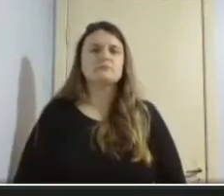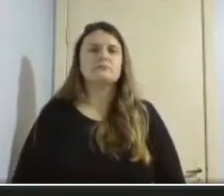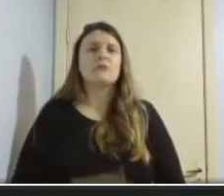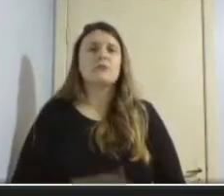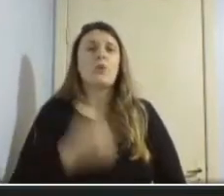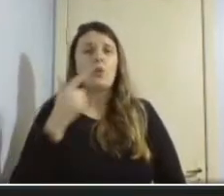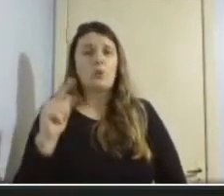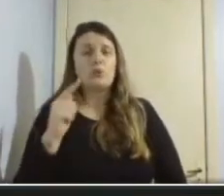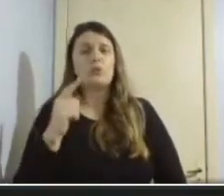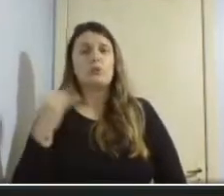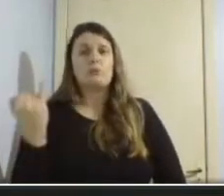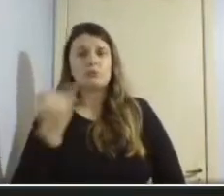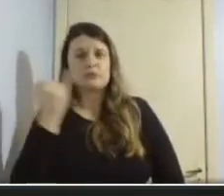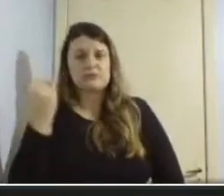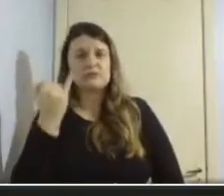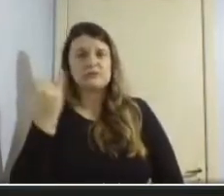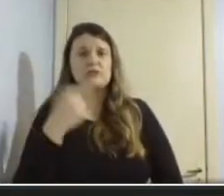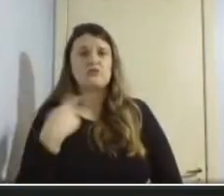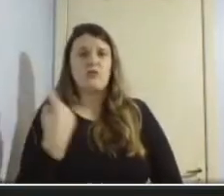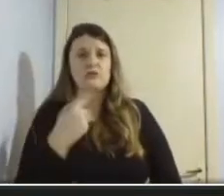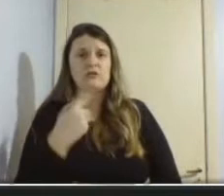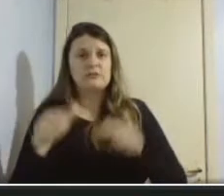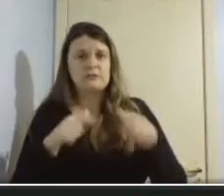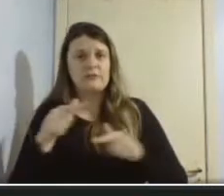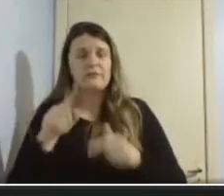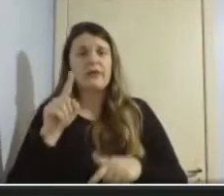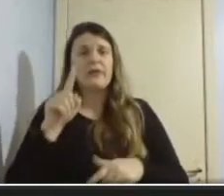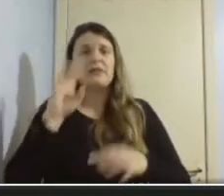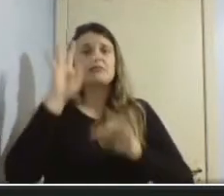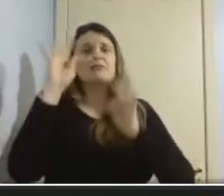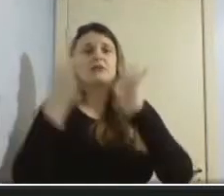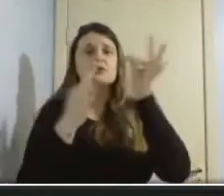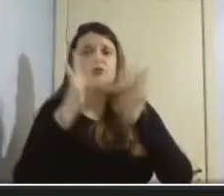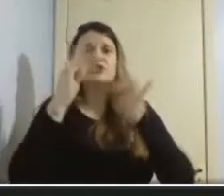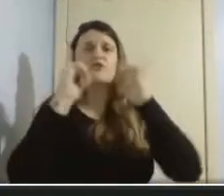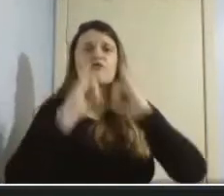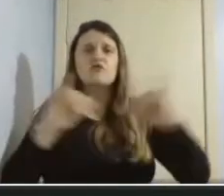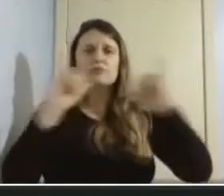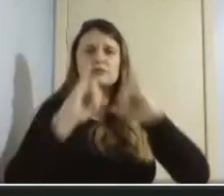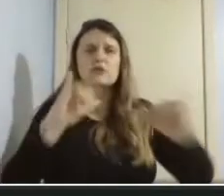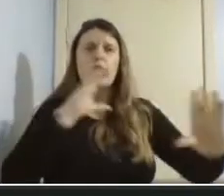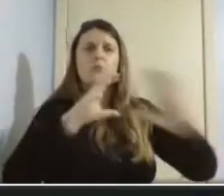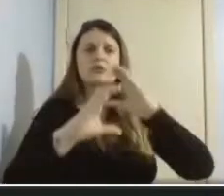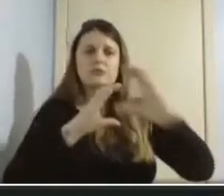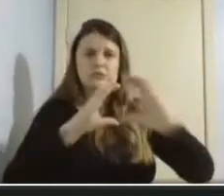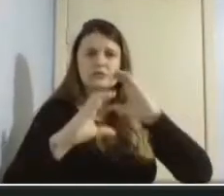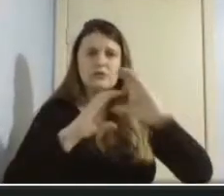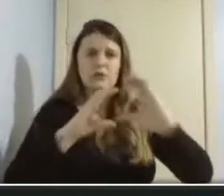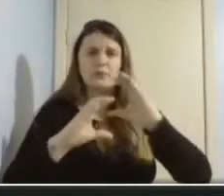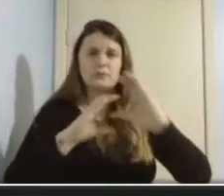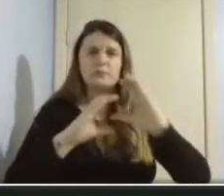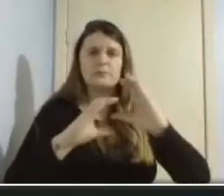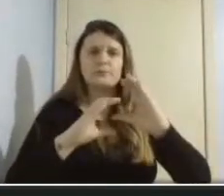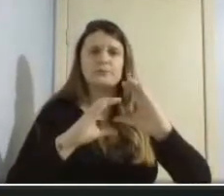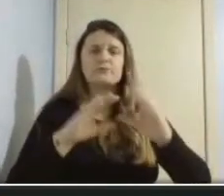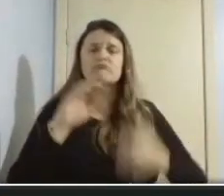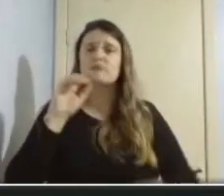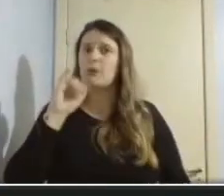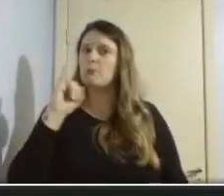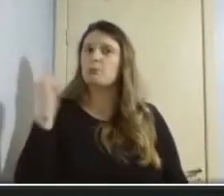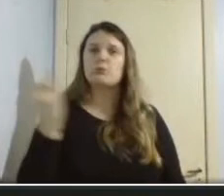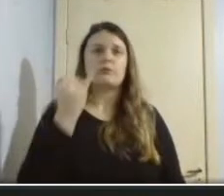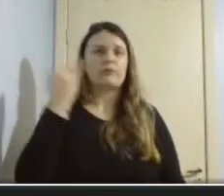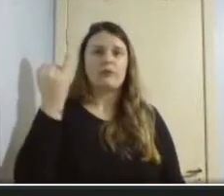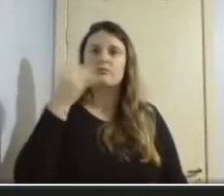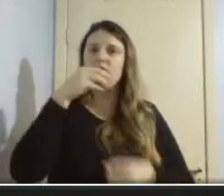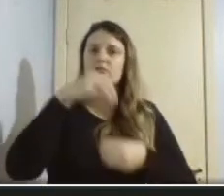estamos trabalhando é a tecnologia da informação e comunicação, né, como elemento importante nos ecossistemas de empreendedorismo.